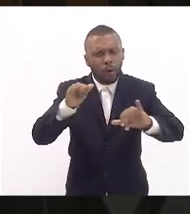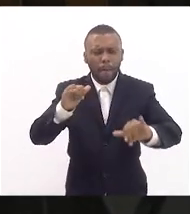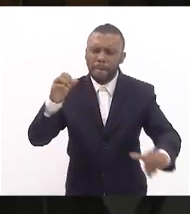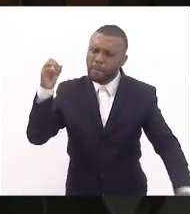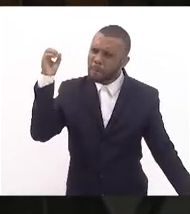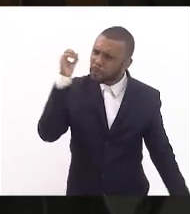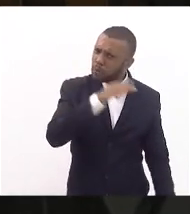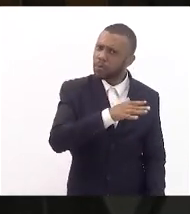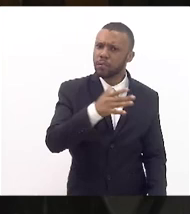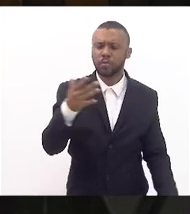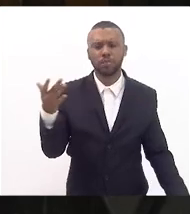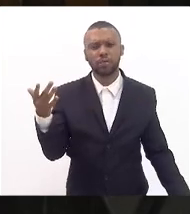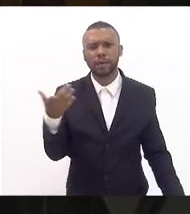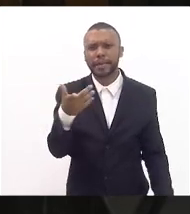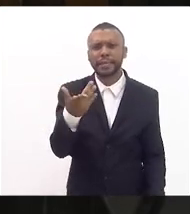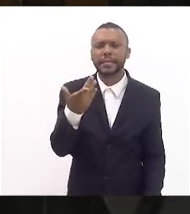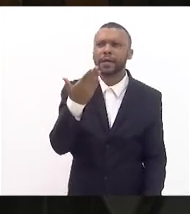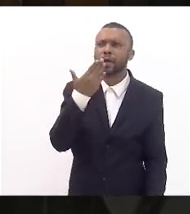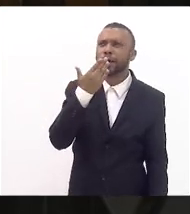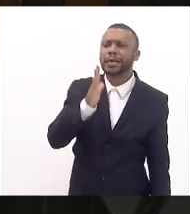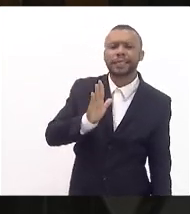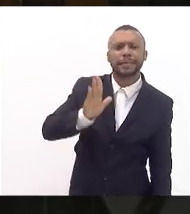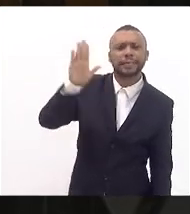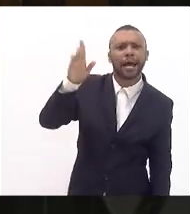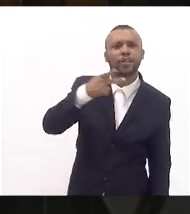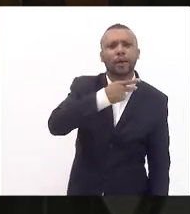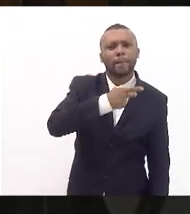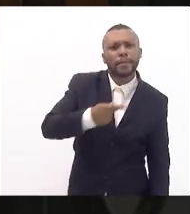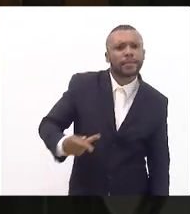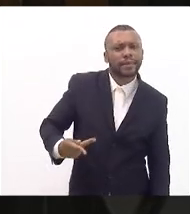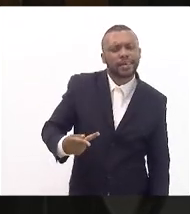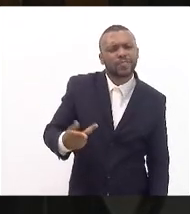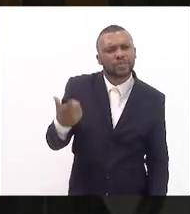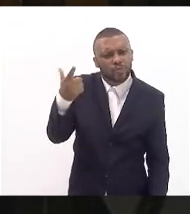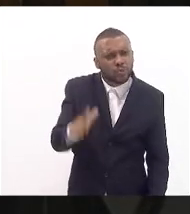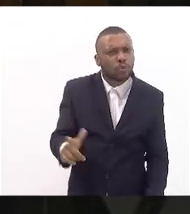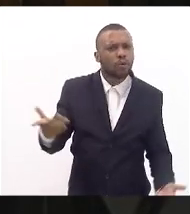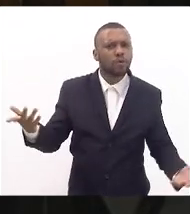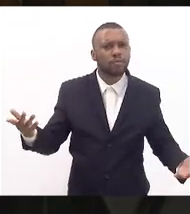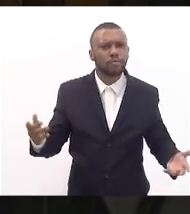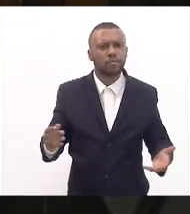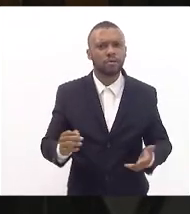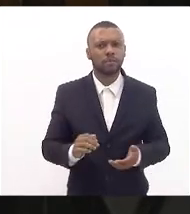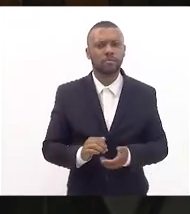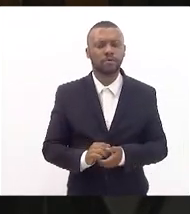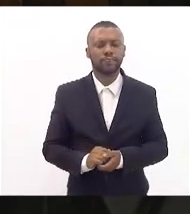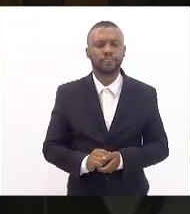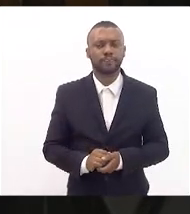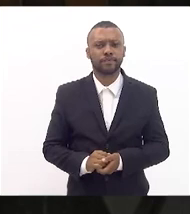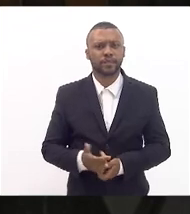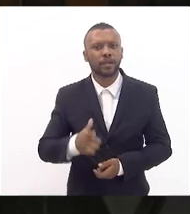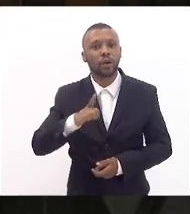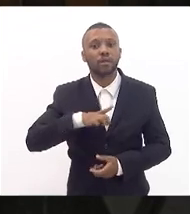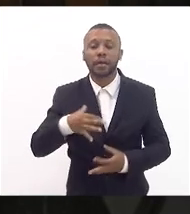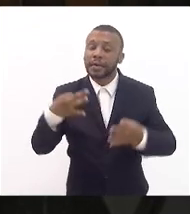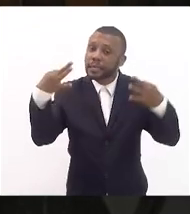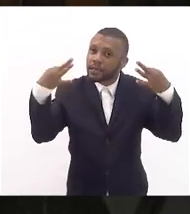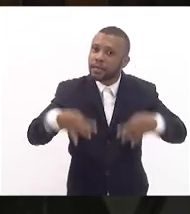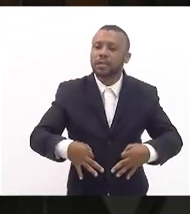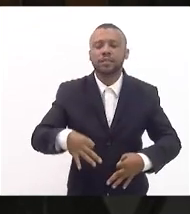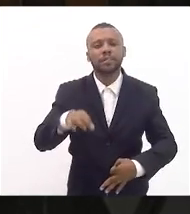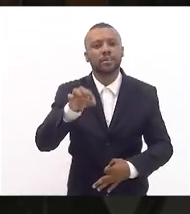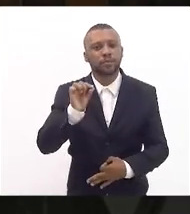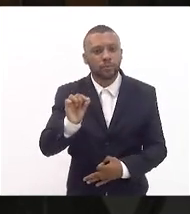pretenso candidato à presidência novamente. E eu tenho certeza,